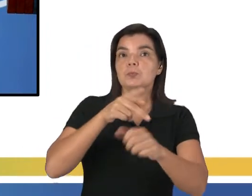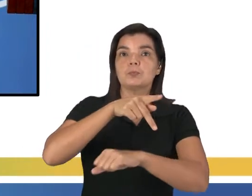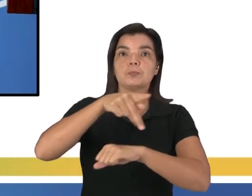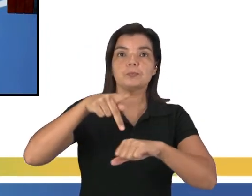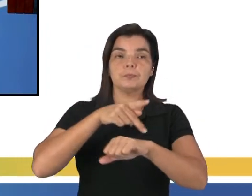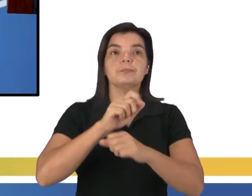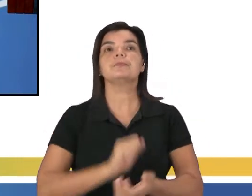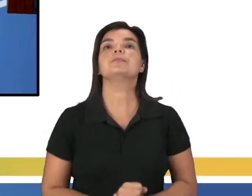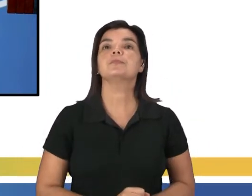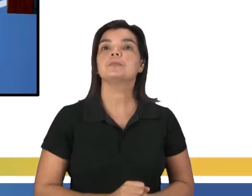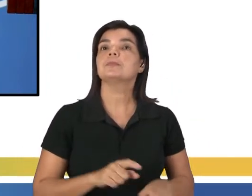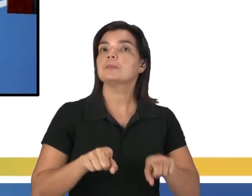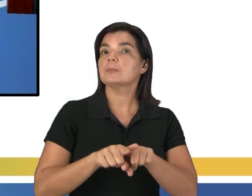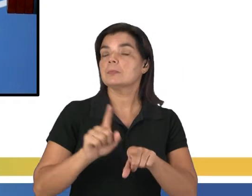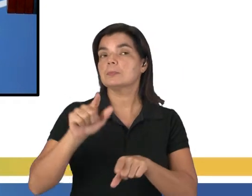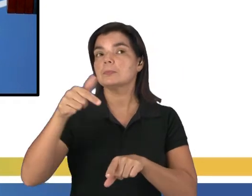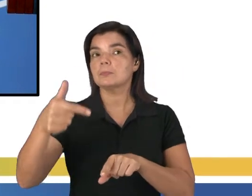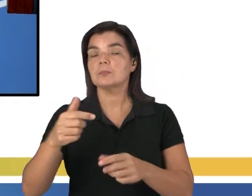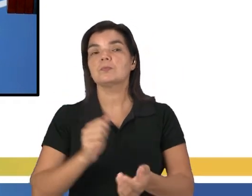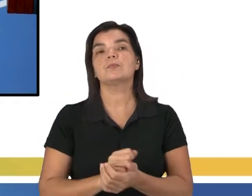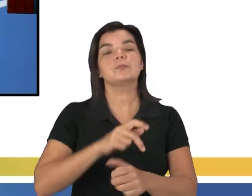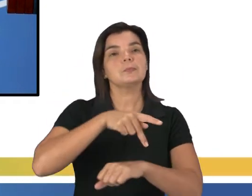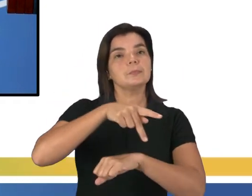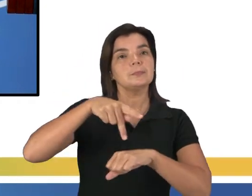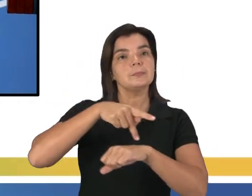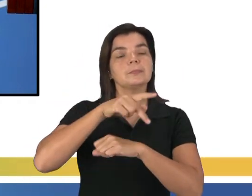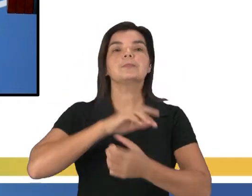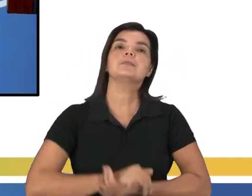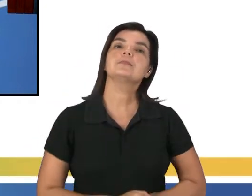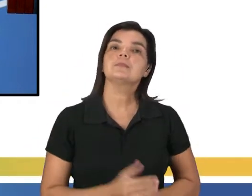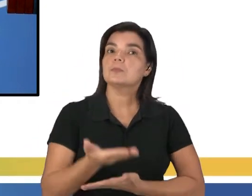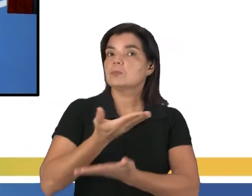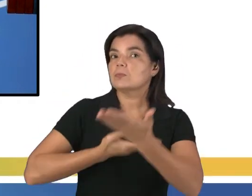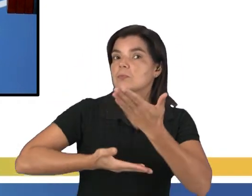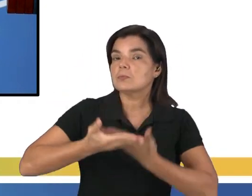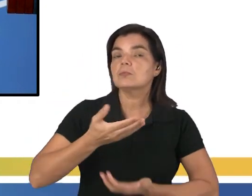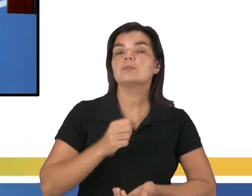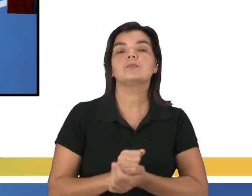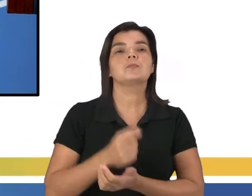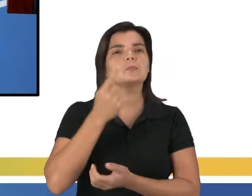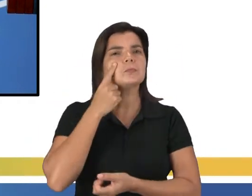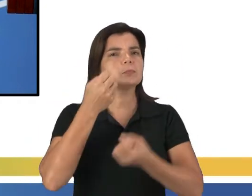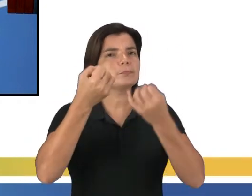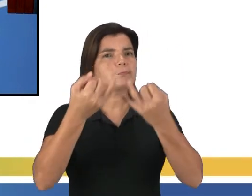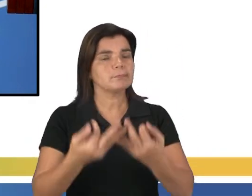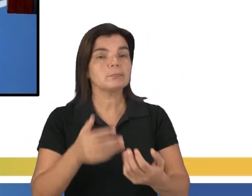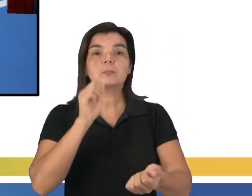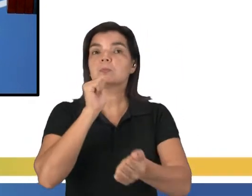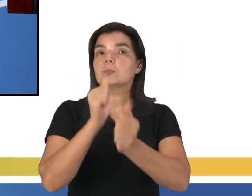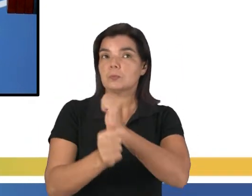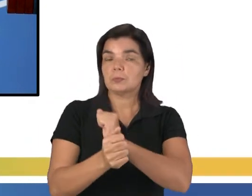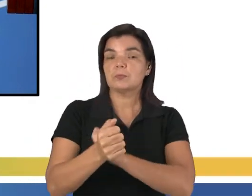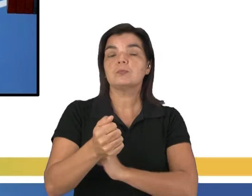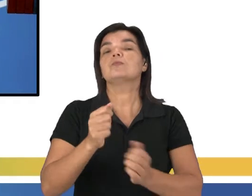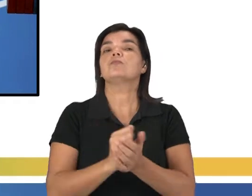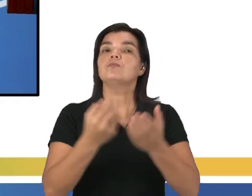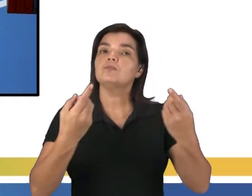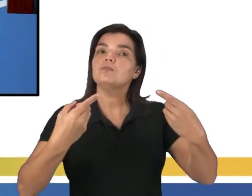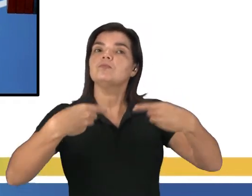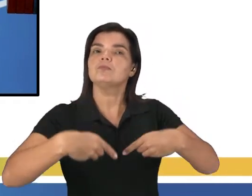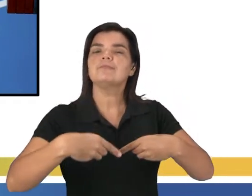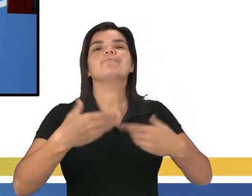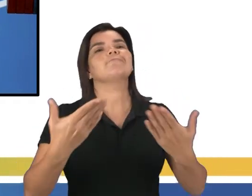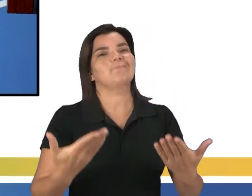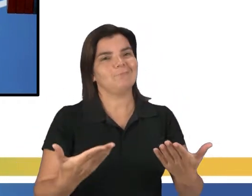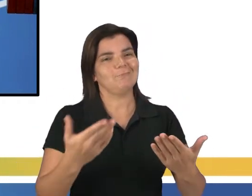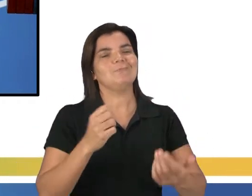e comunidades do país, e estas com outras nações, né? Quando a gente fala sobre o esporte de rendimento,